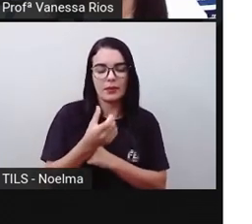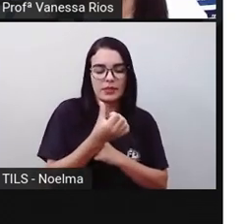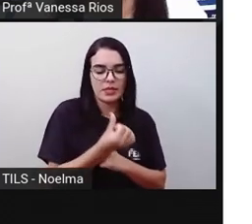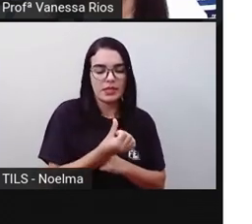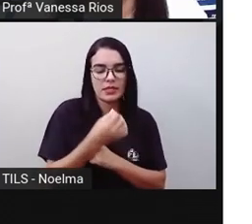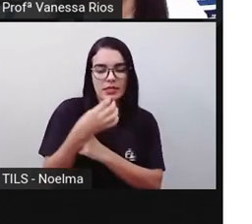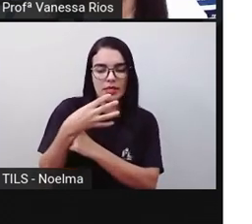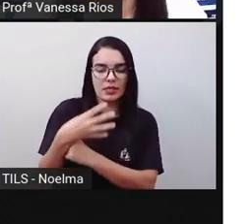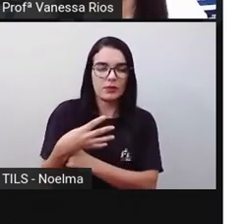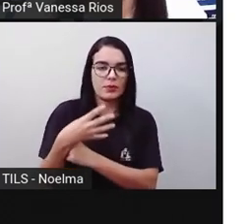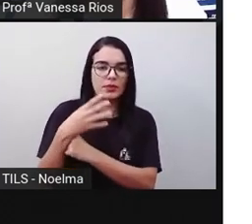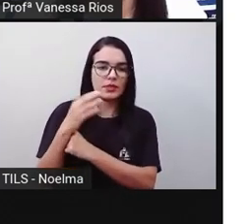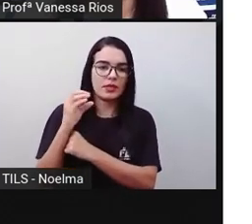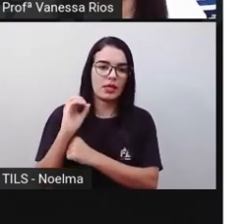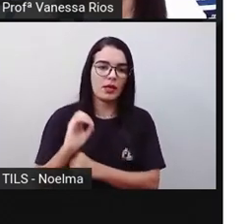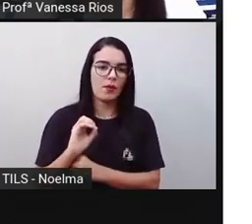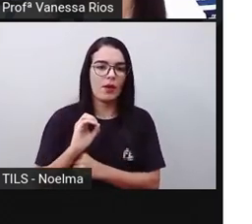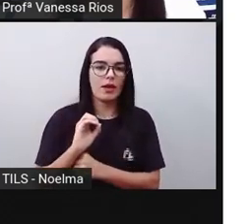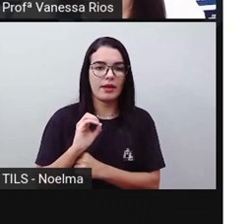que é